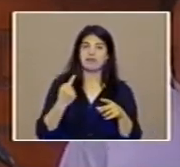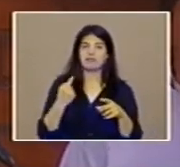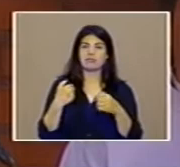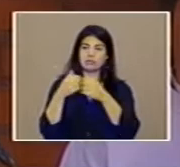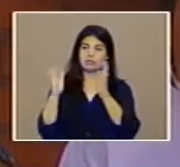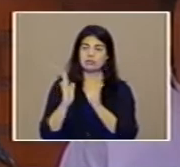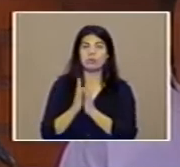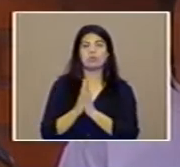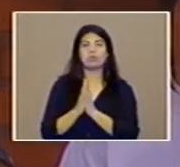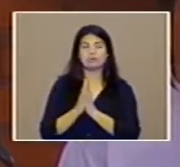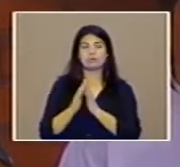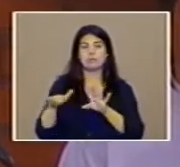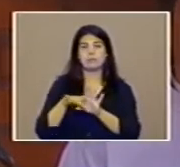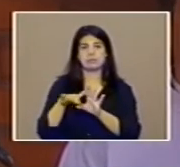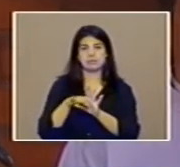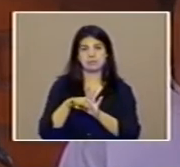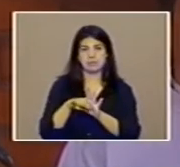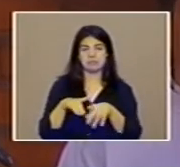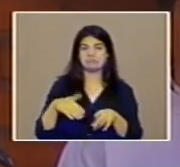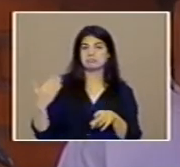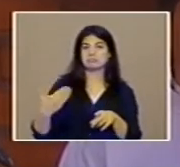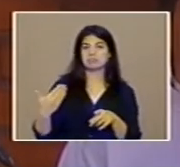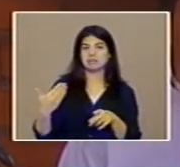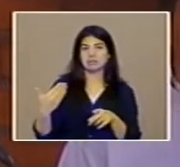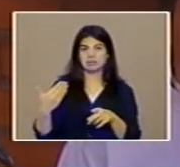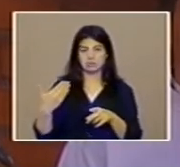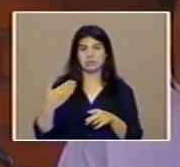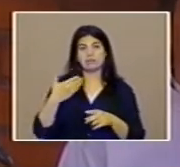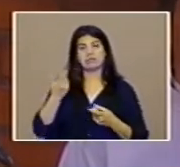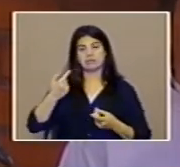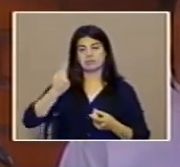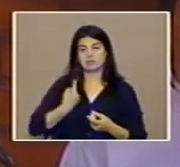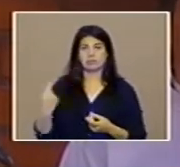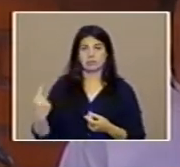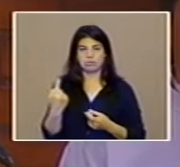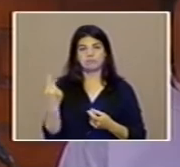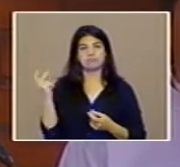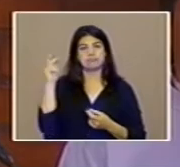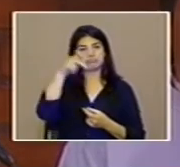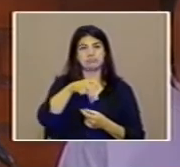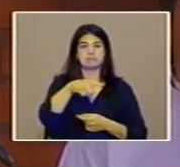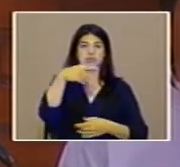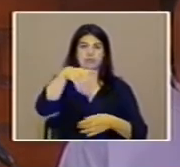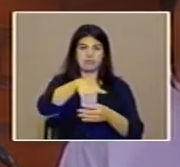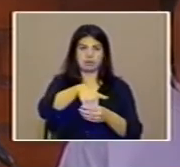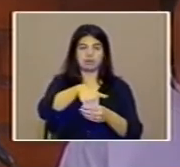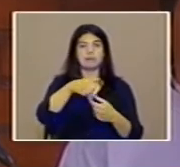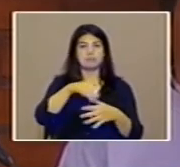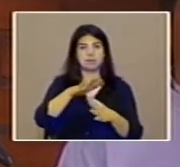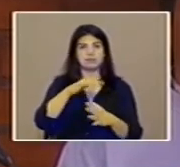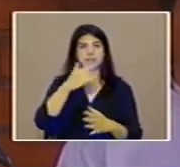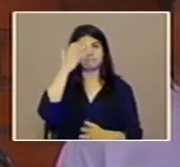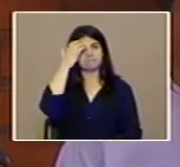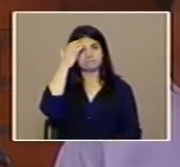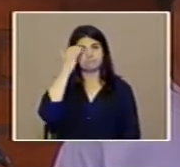forma cívica neste direito Cívico que todos temos Mas também de uma forma responsável segundo a nossa consciência